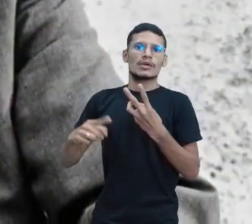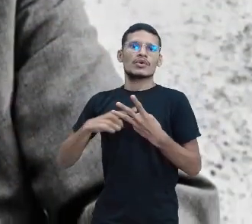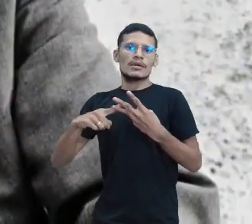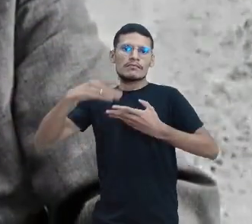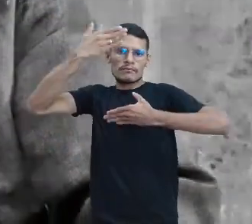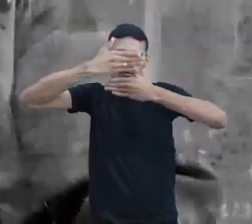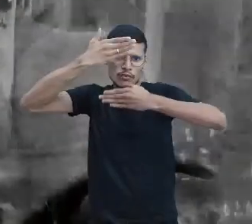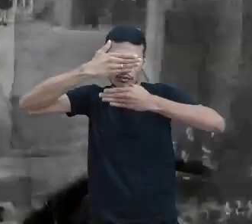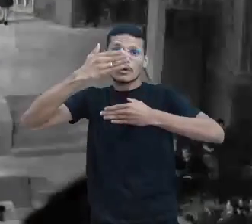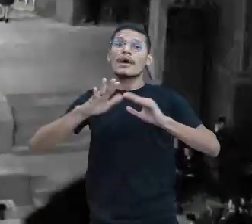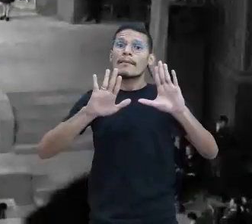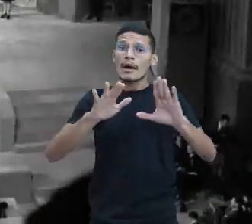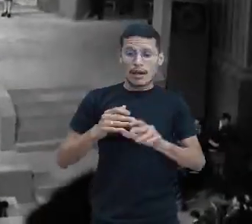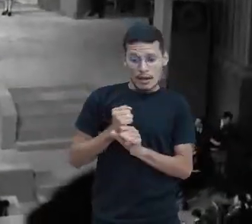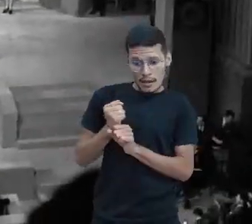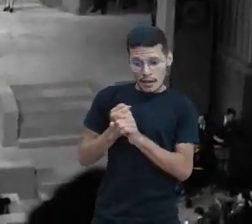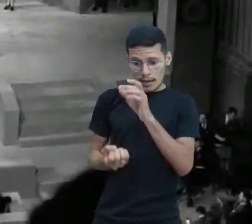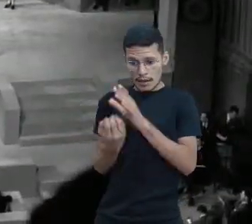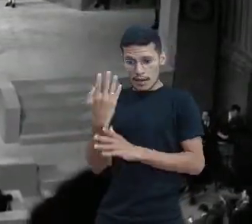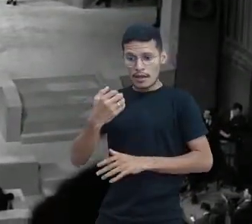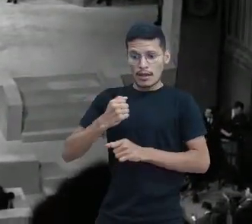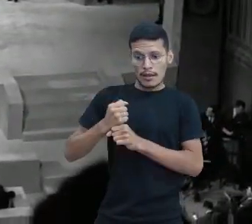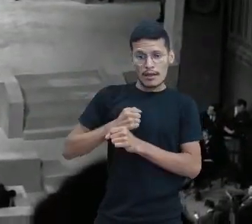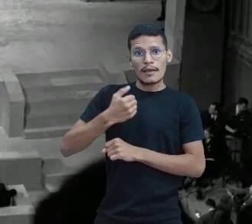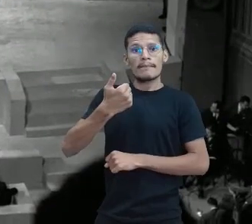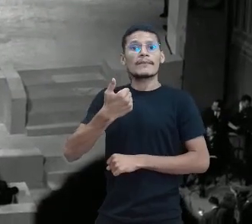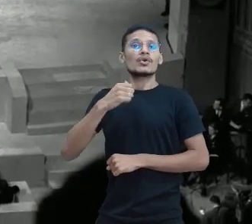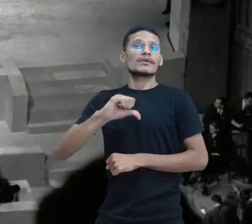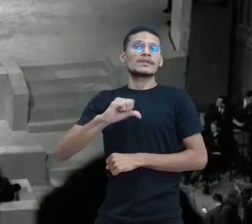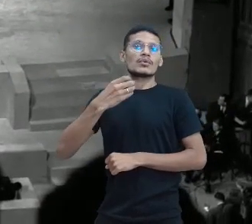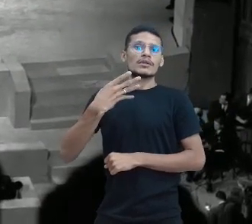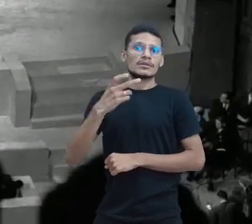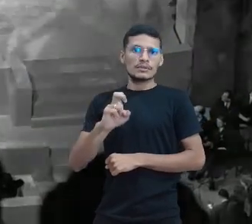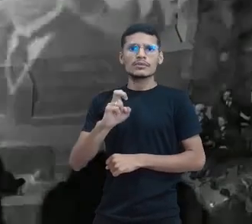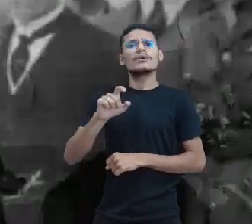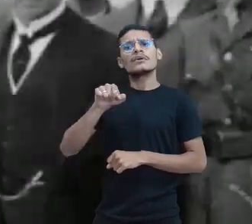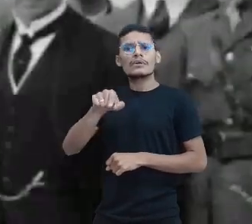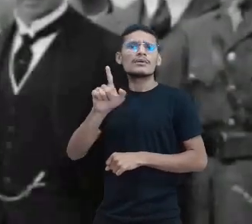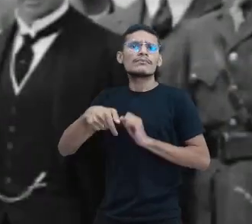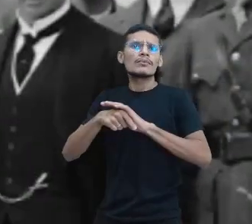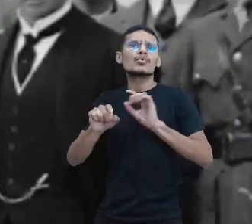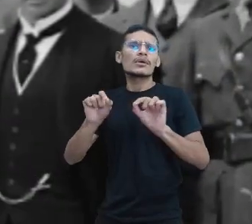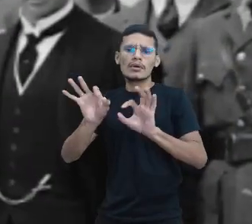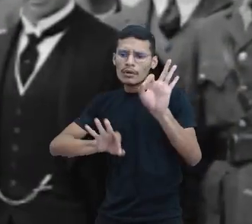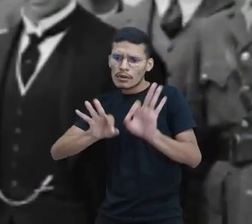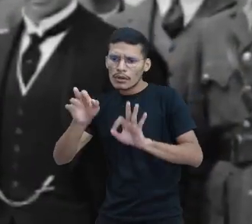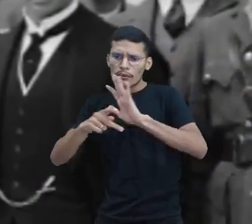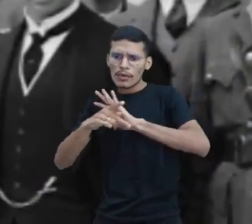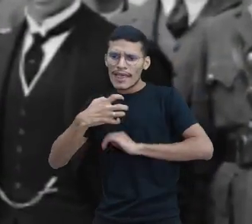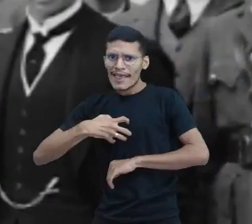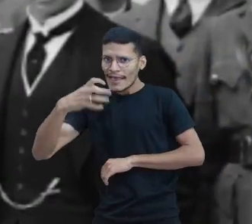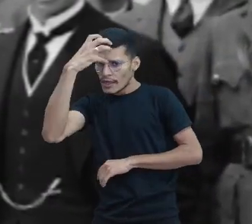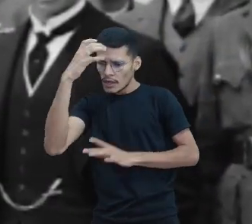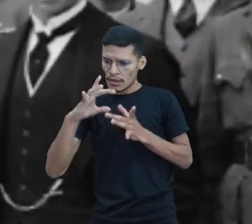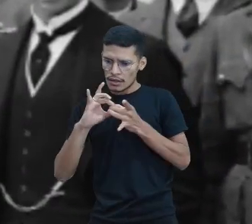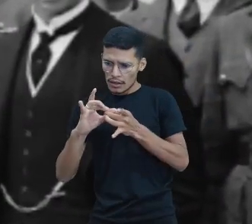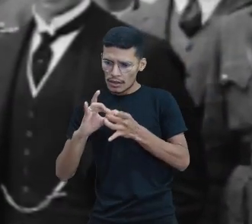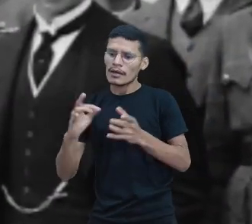foi criada, em 1945, a Palestina era administrada pelo Reino Unido, sob mandato recebido